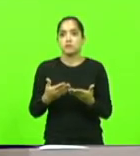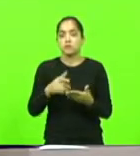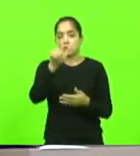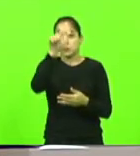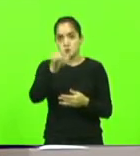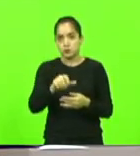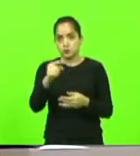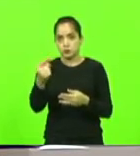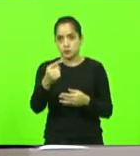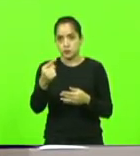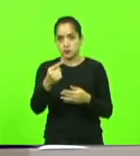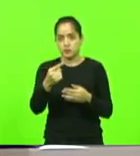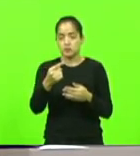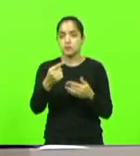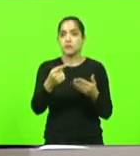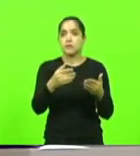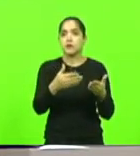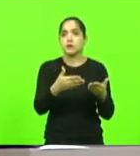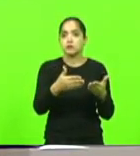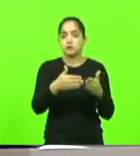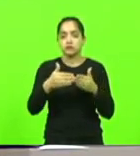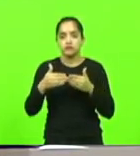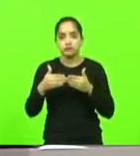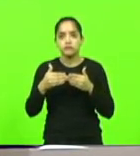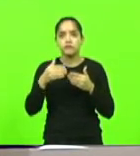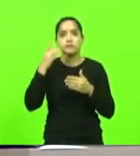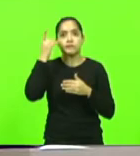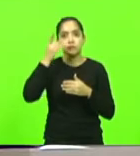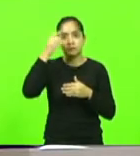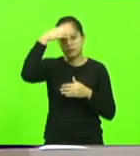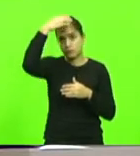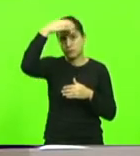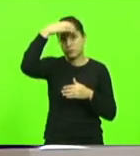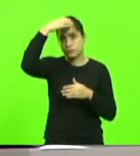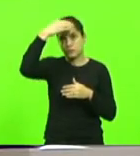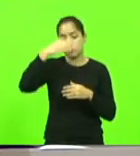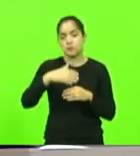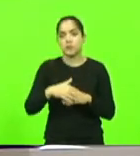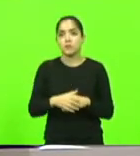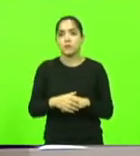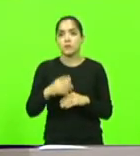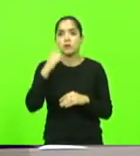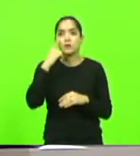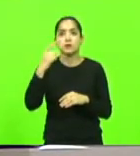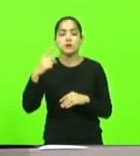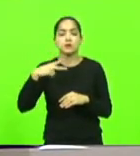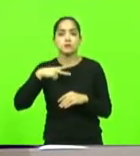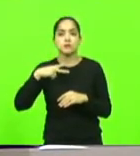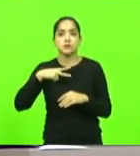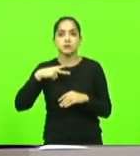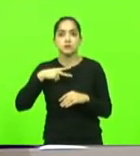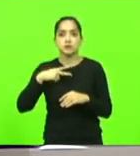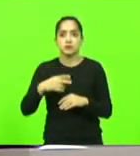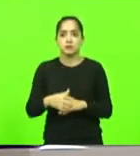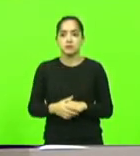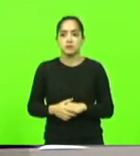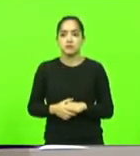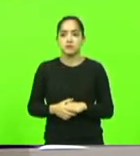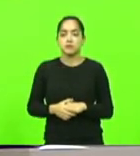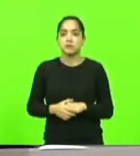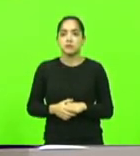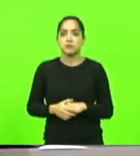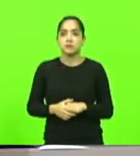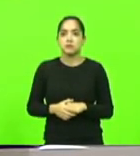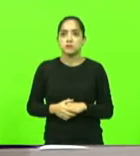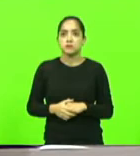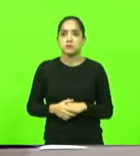suplente, em decorrência do afastamento do deputado Coronel Mocelin, para tratar de interesse particular. Palácio